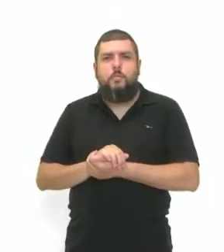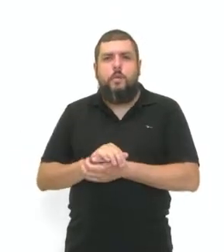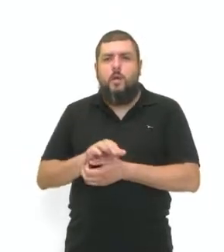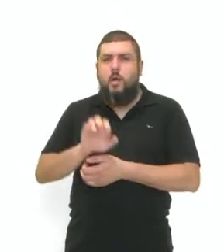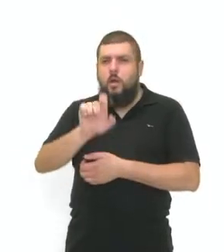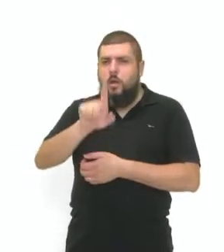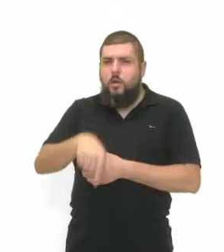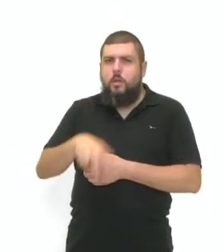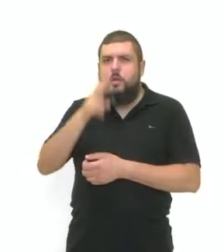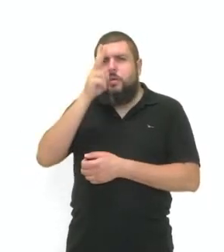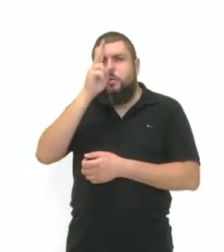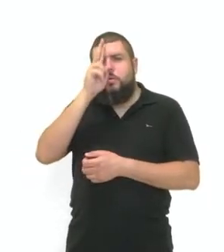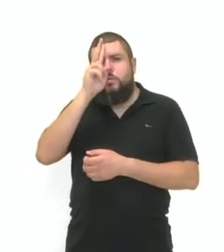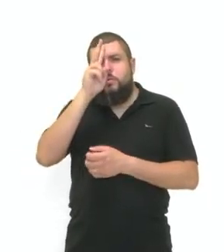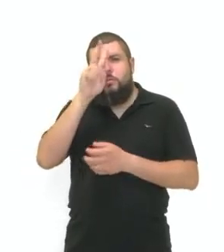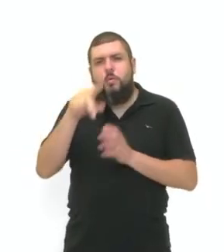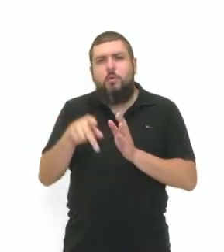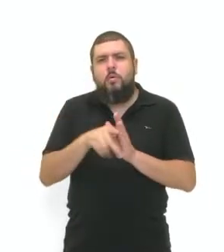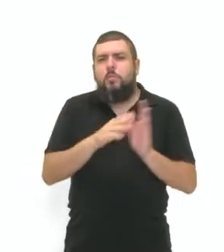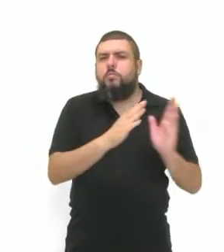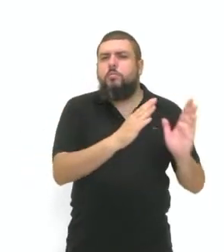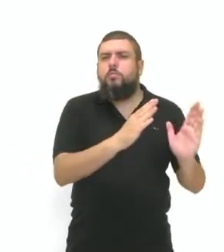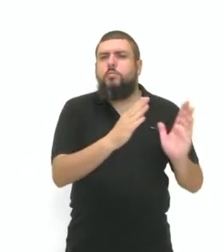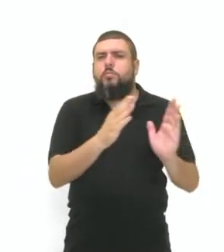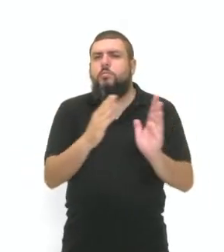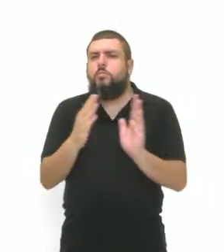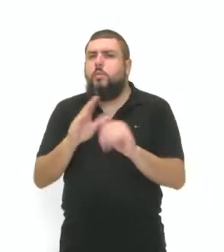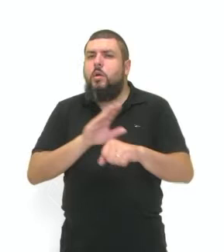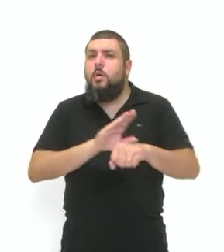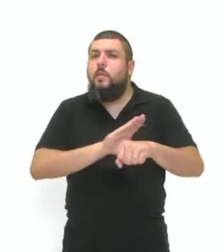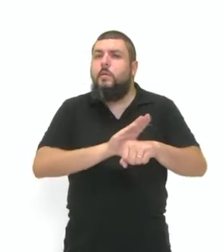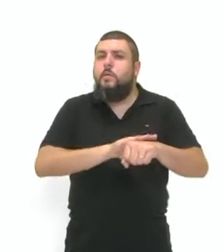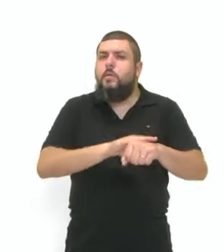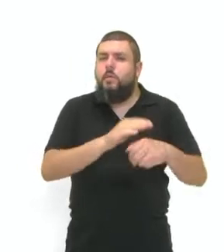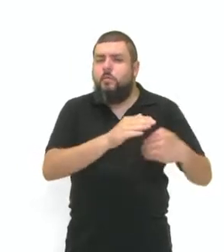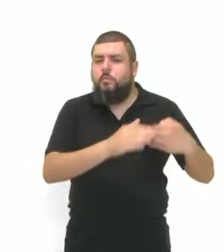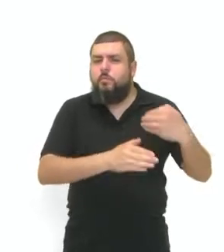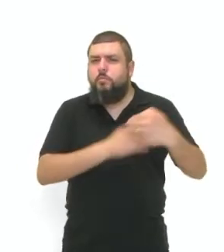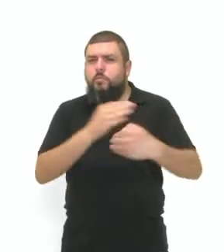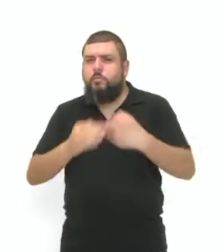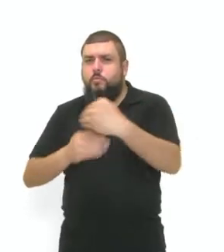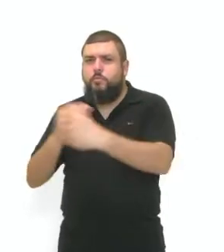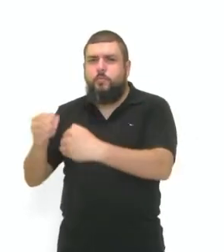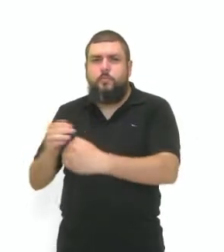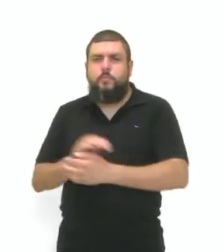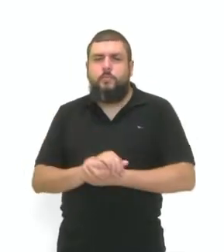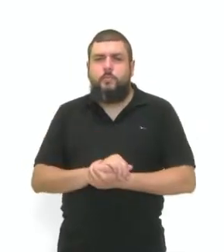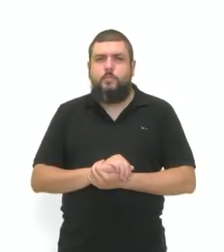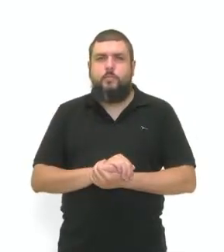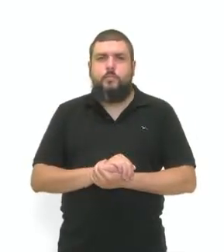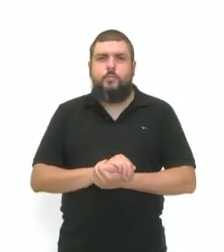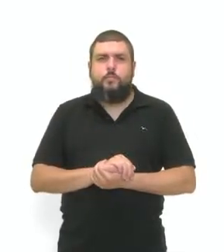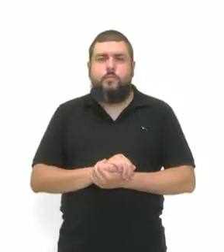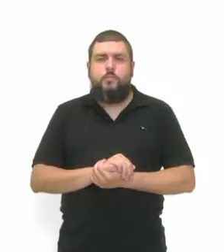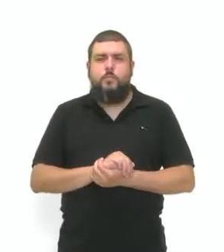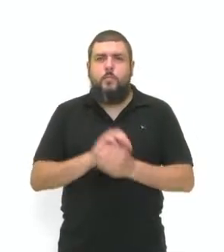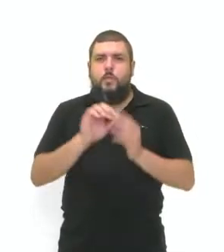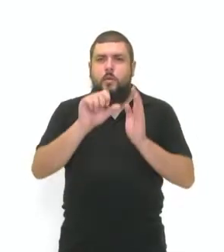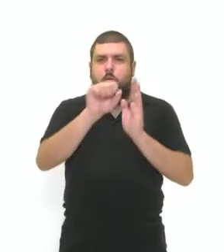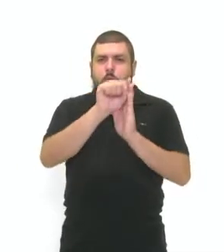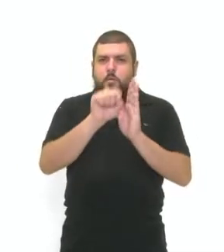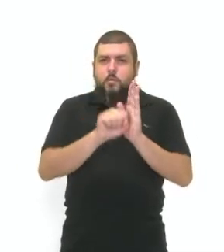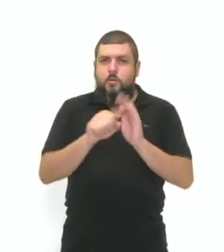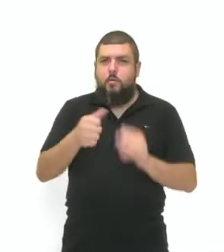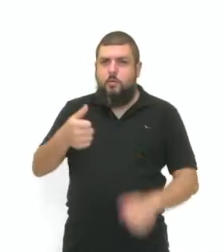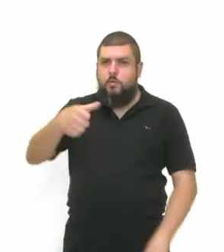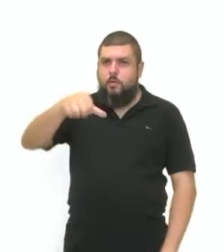deu origem à crônica, sendo, portanto, um registro cronológico de eventos. No século XIX, com